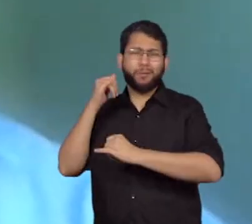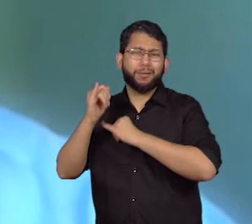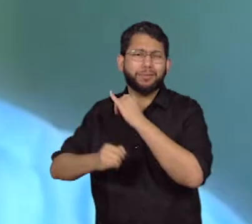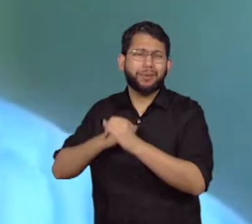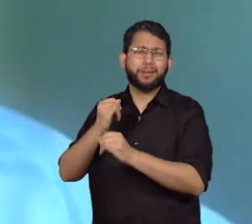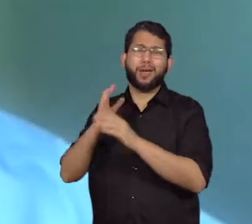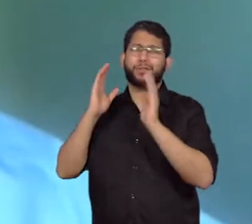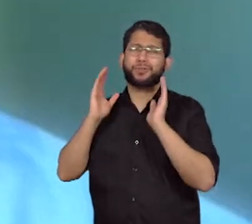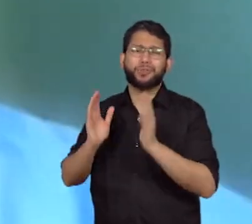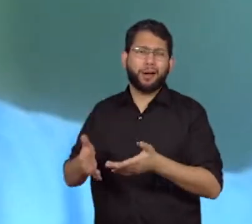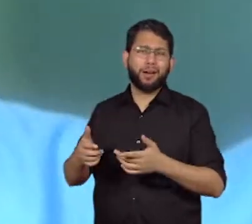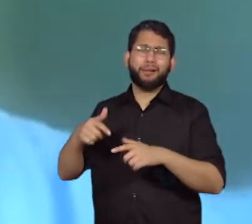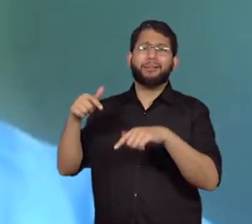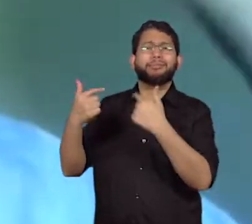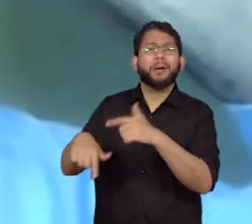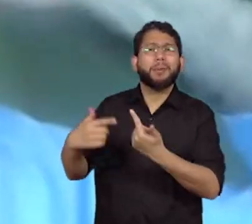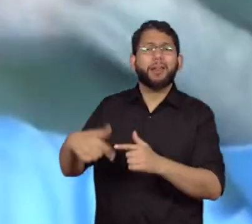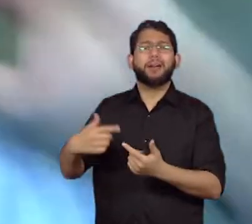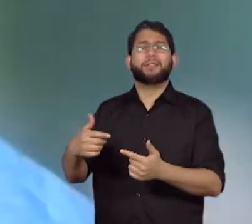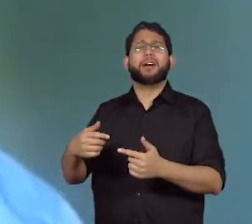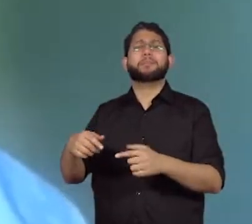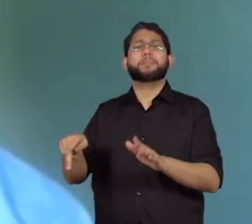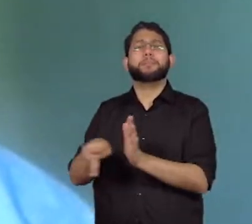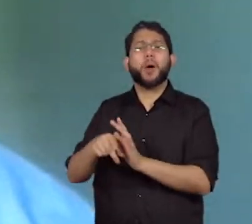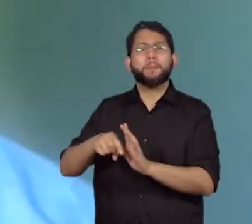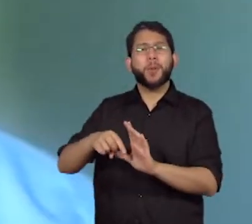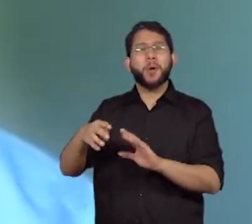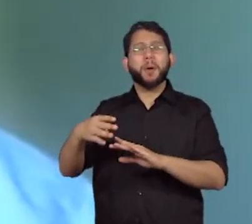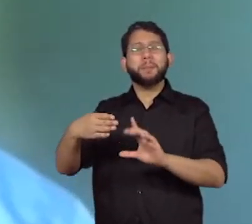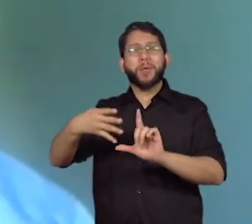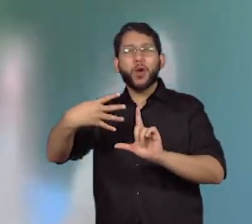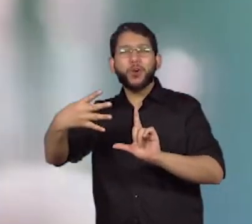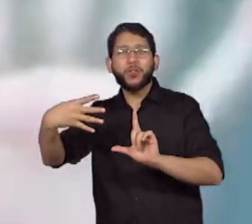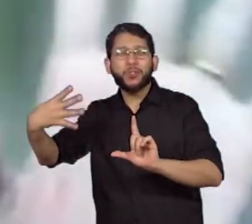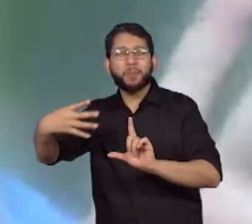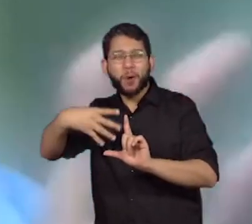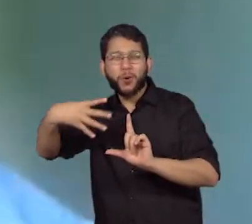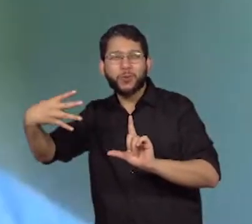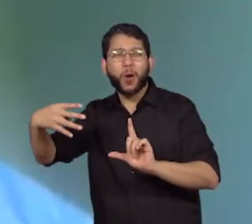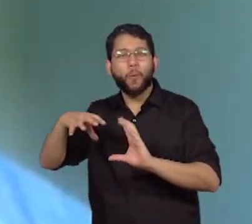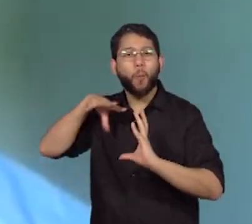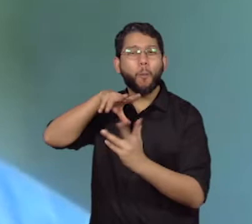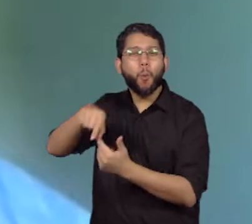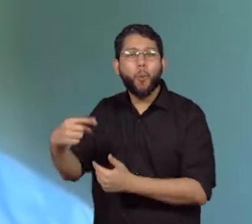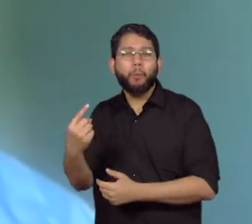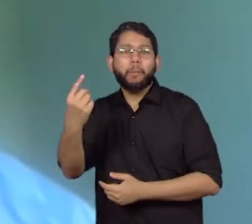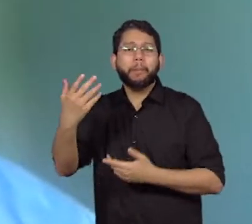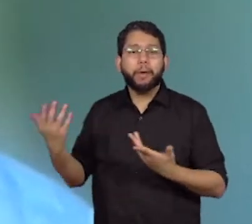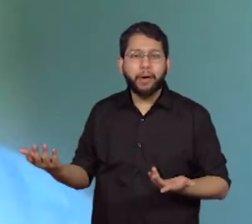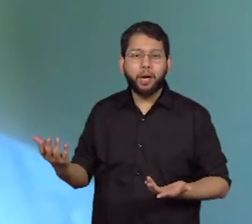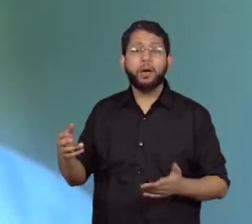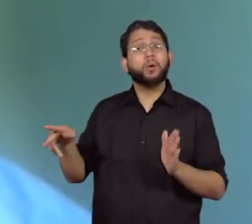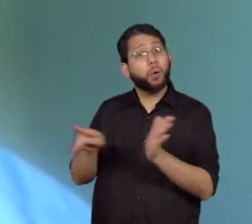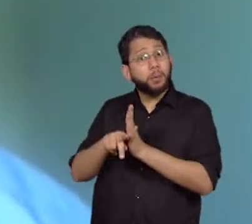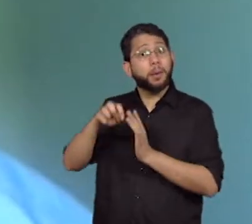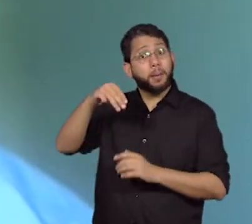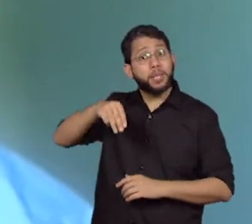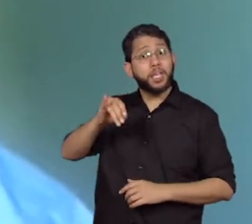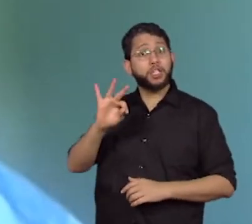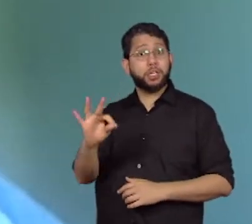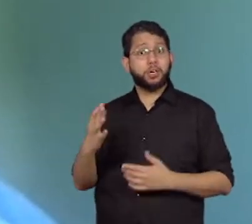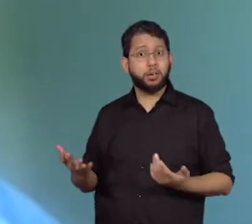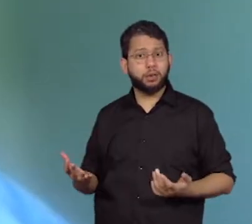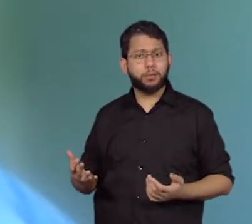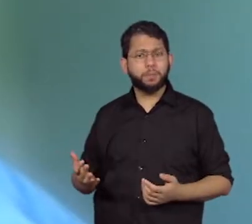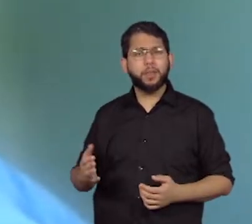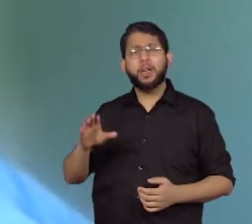eram agência da Microsoft no mundo. E eu falei, cara, isso pode ser legal, né? E aí o Ronald falou, mas Gui, você